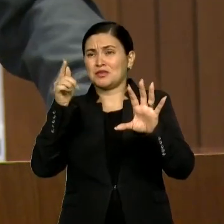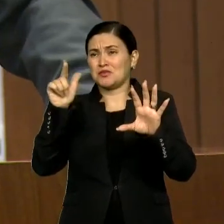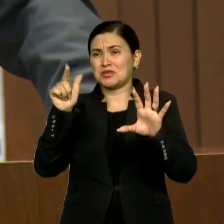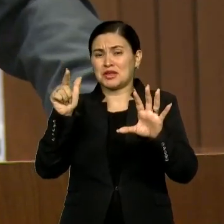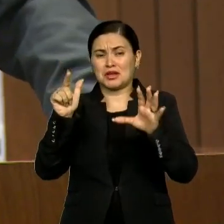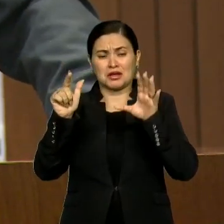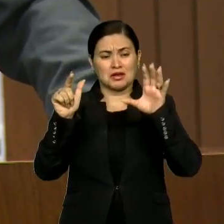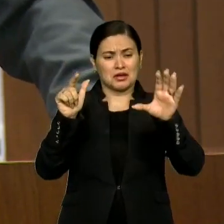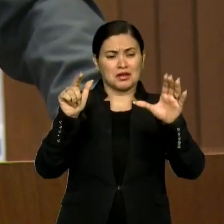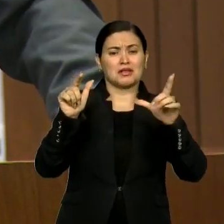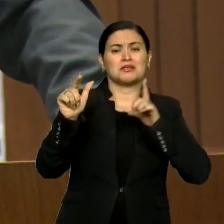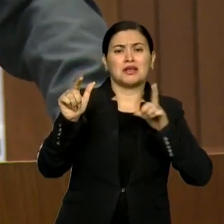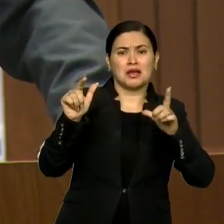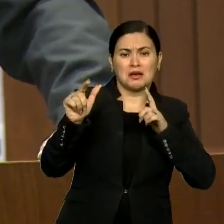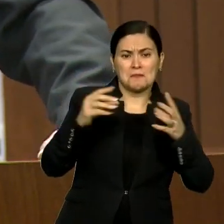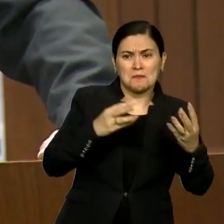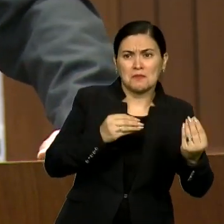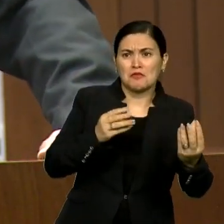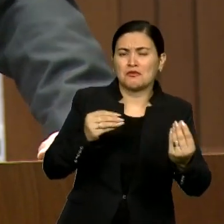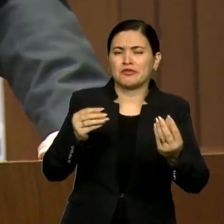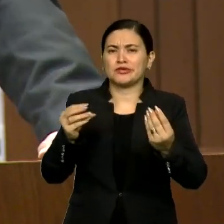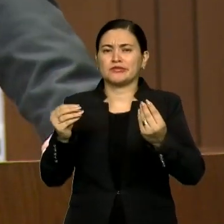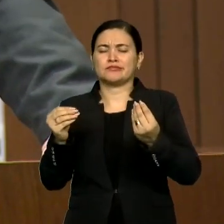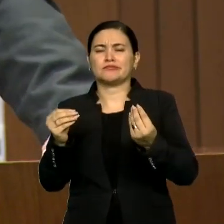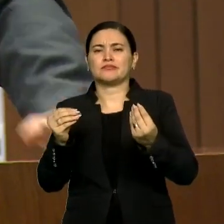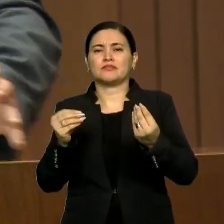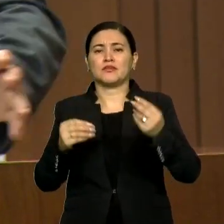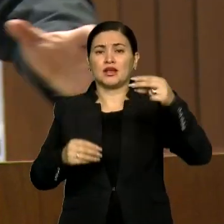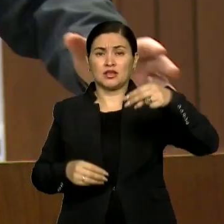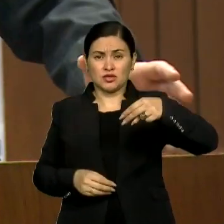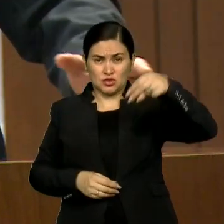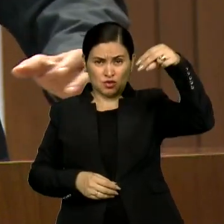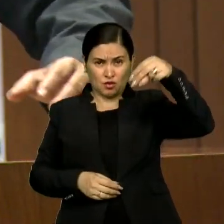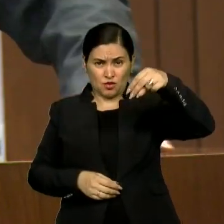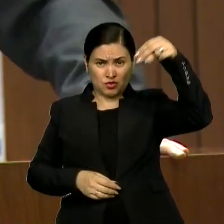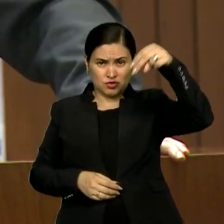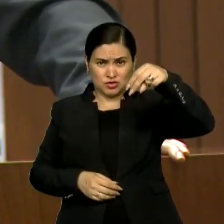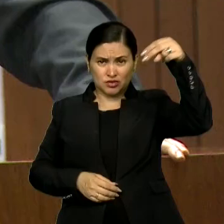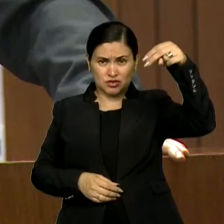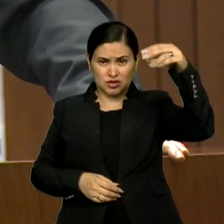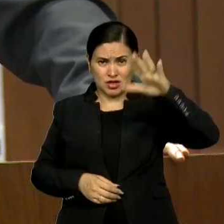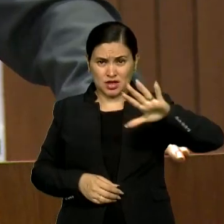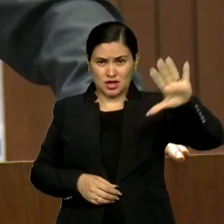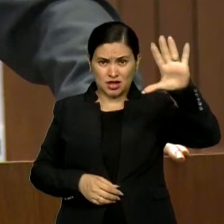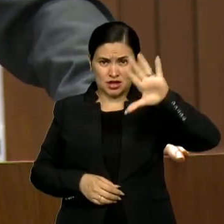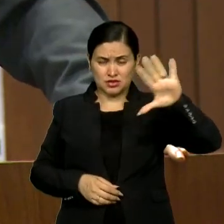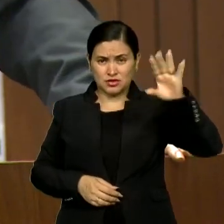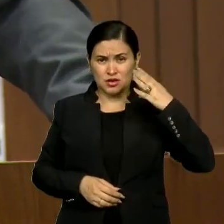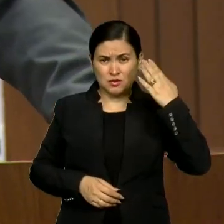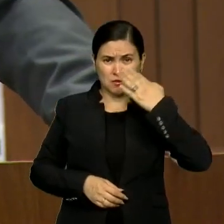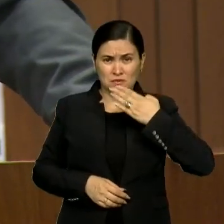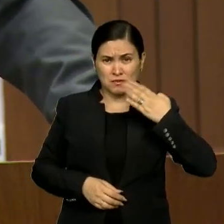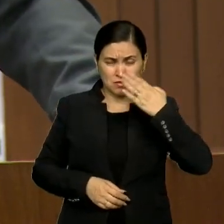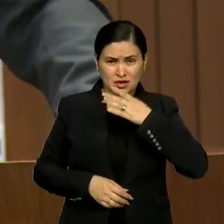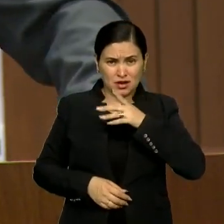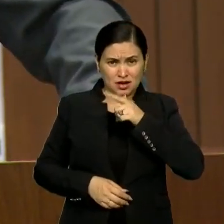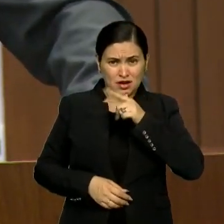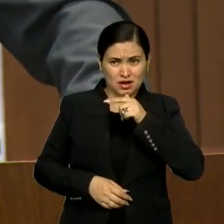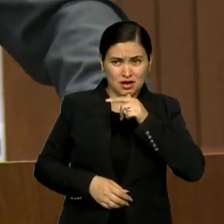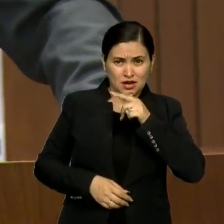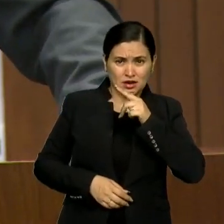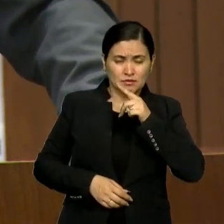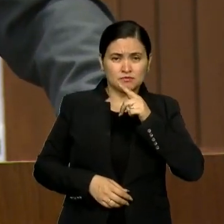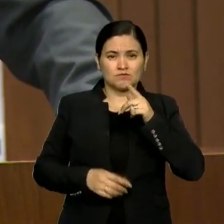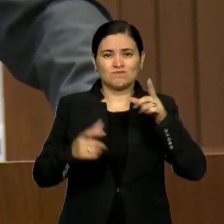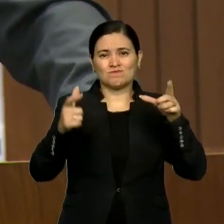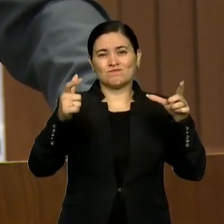maior quantidade de água doce, que é a região norte, é a região que tem a menor densidade